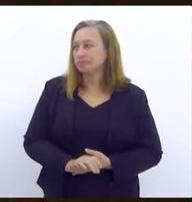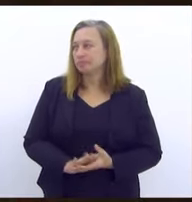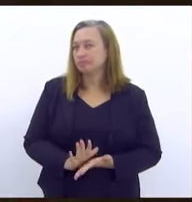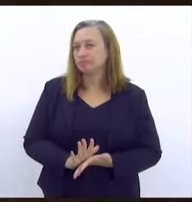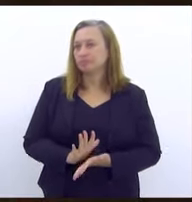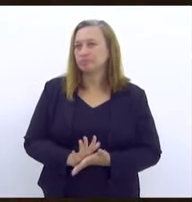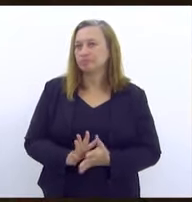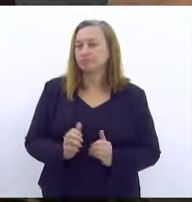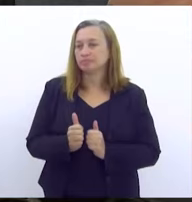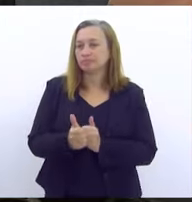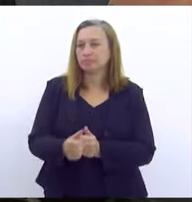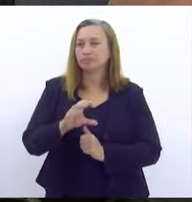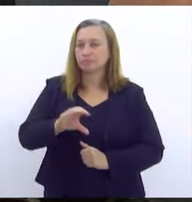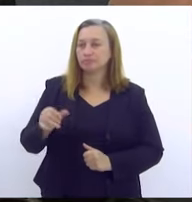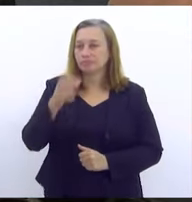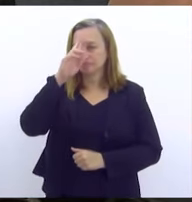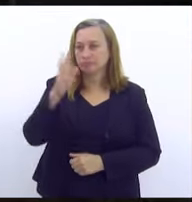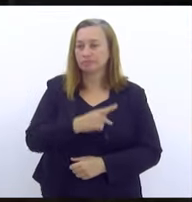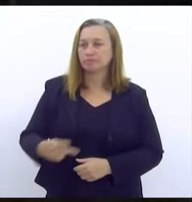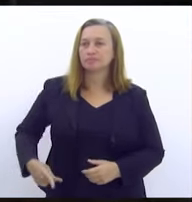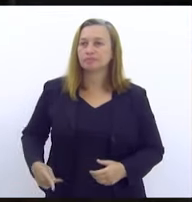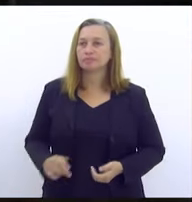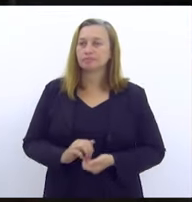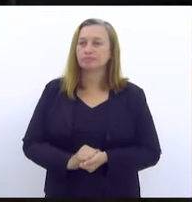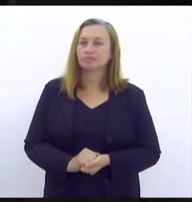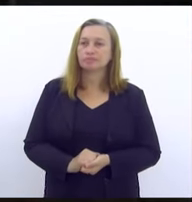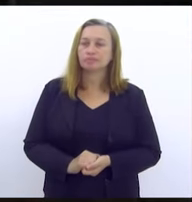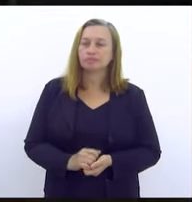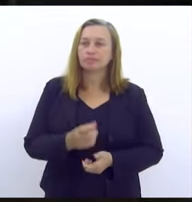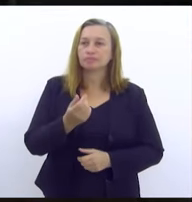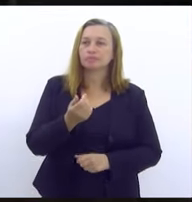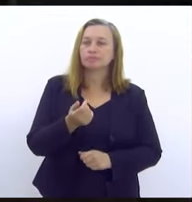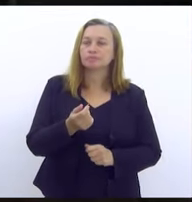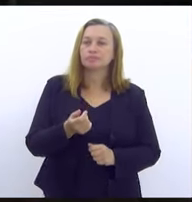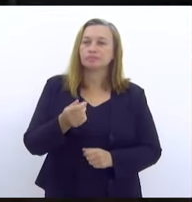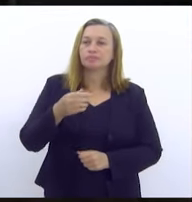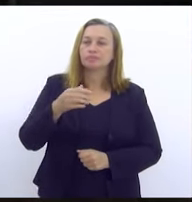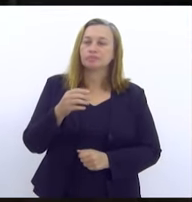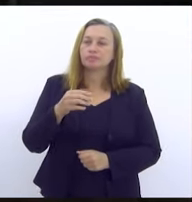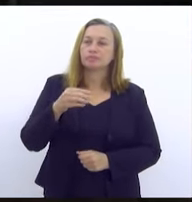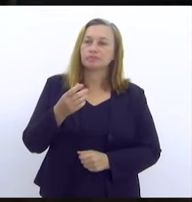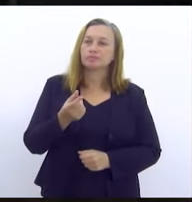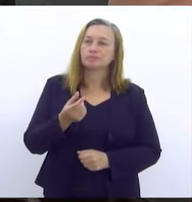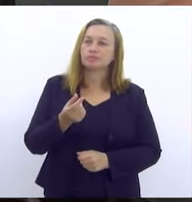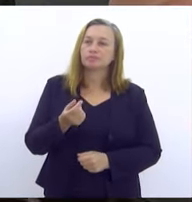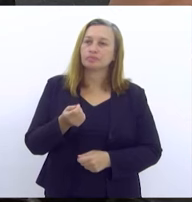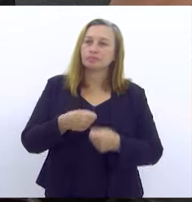Acompanha a CCJ, presidente. Pela Comissão de Economia, Indústria e Comércio, deputado Anderson Moraes.